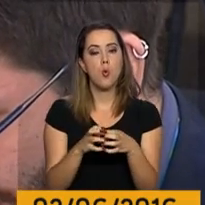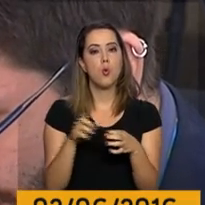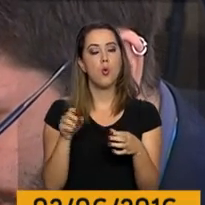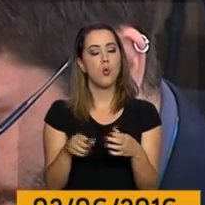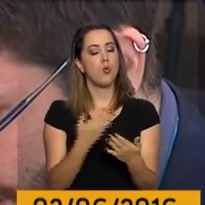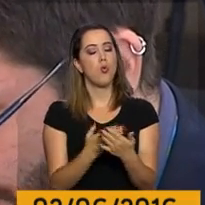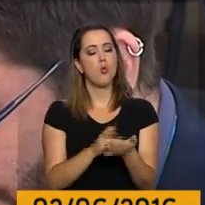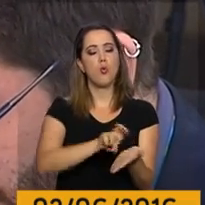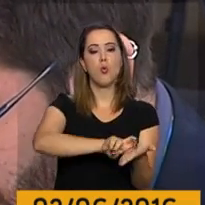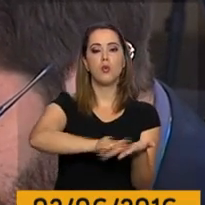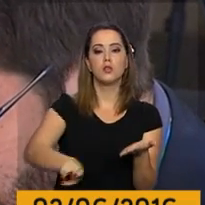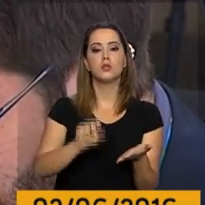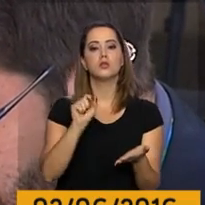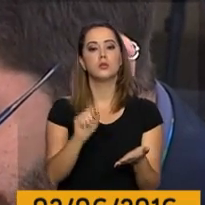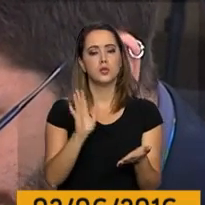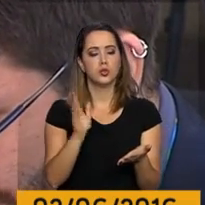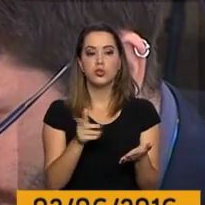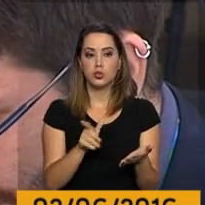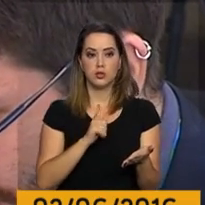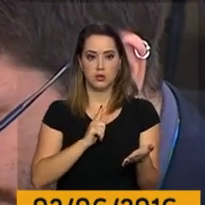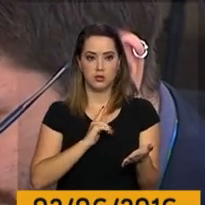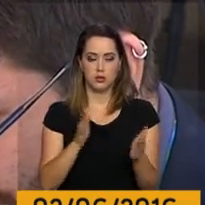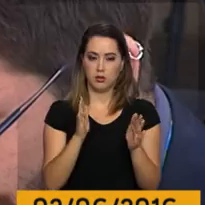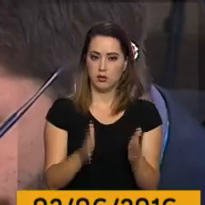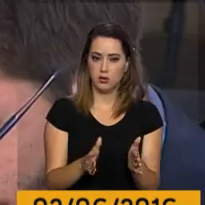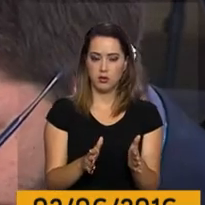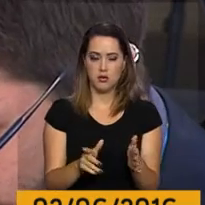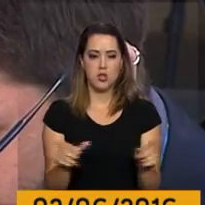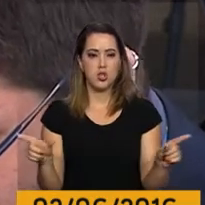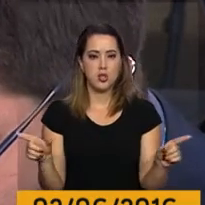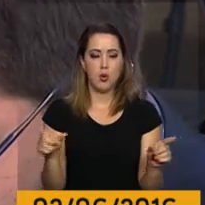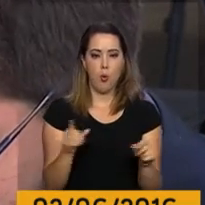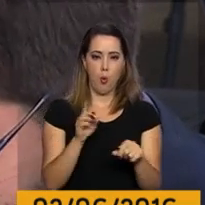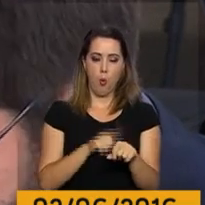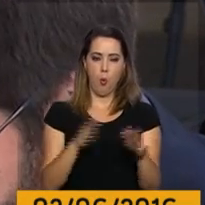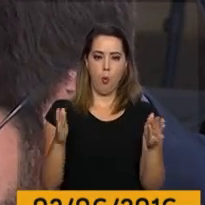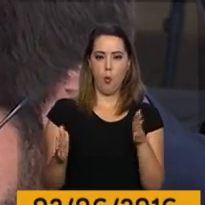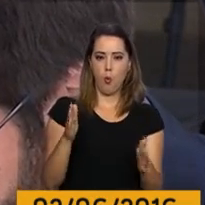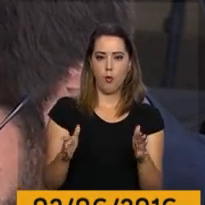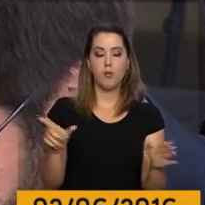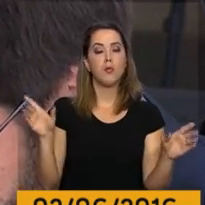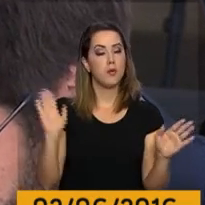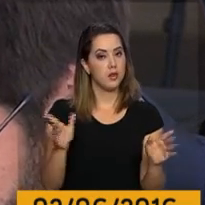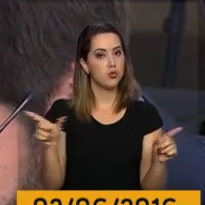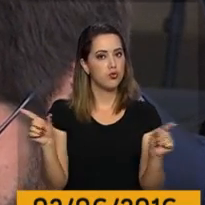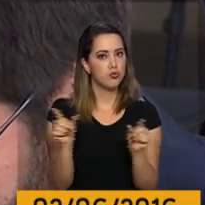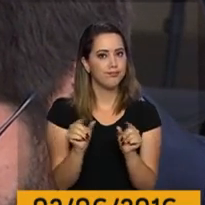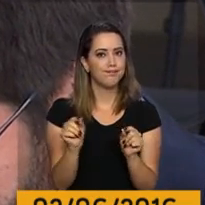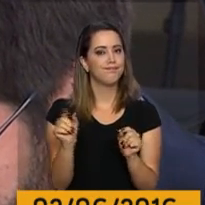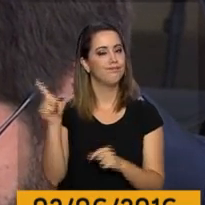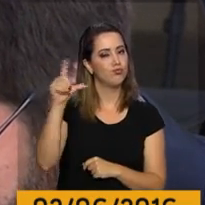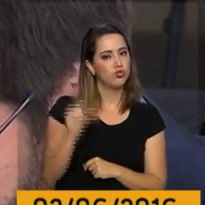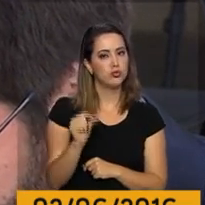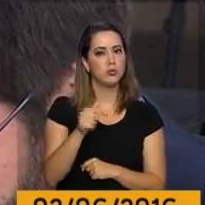né? E uma questão da senadora Simone Tebet já diminuiu em 20 dias esse calendário. Aqui sempre o presidente